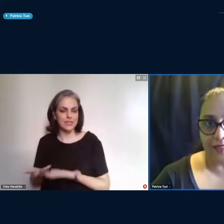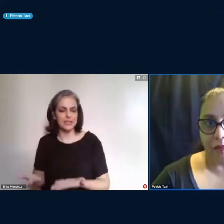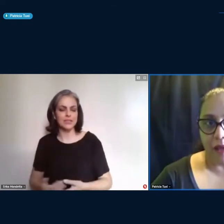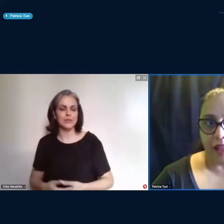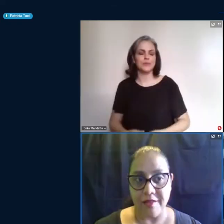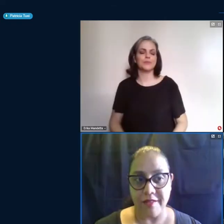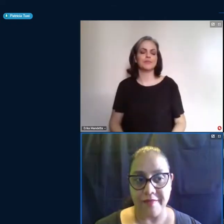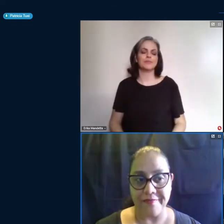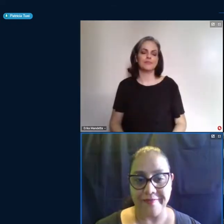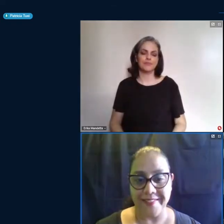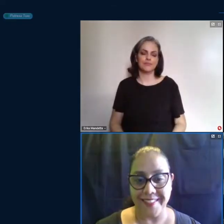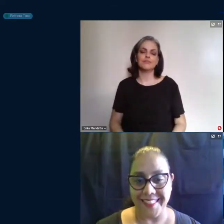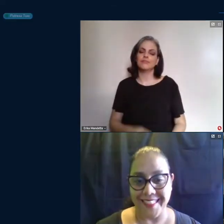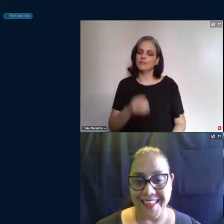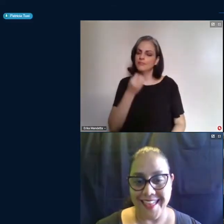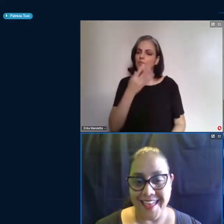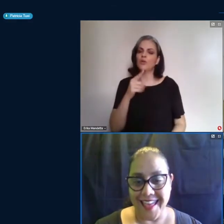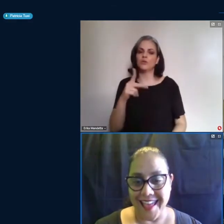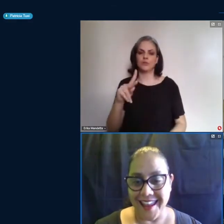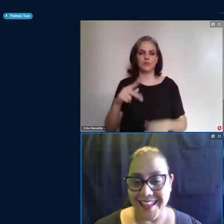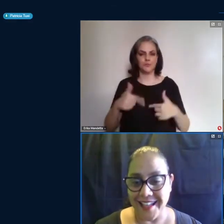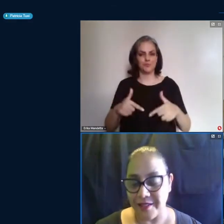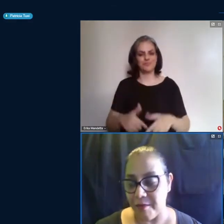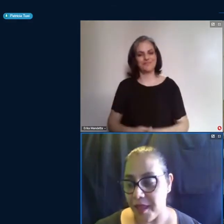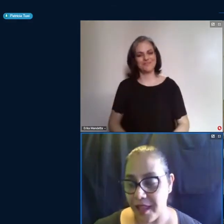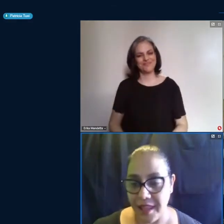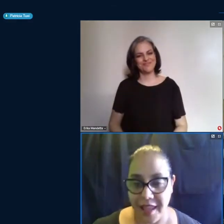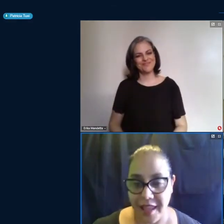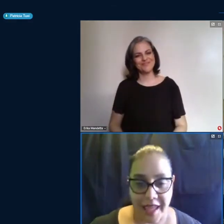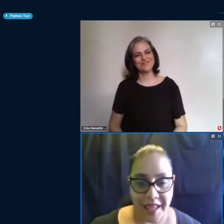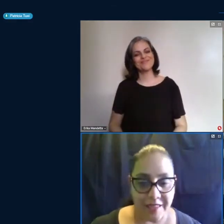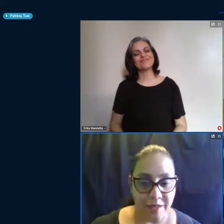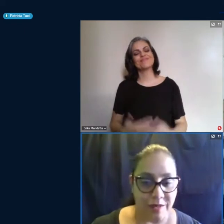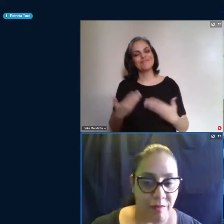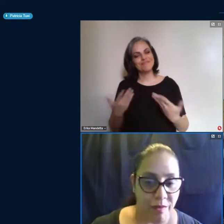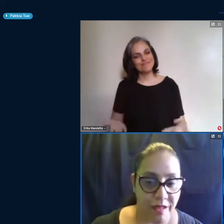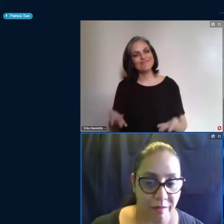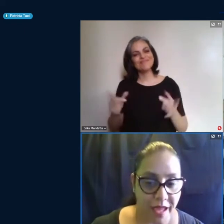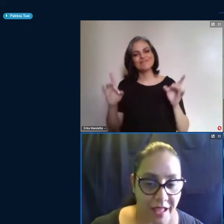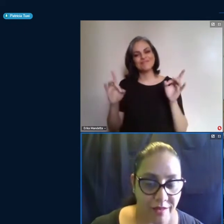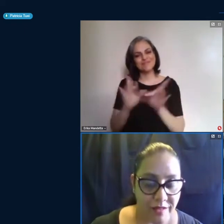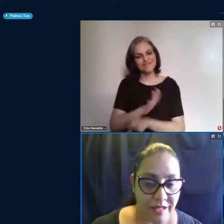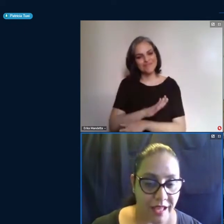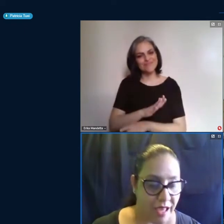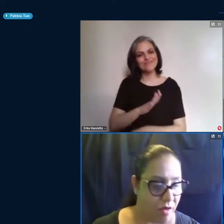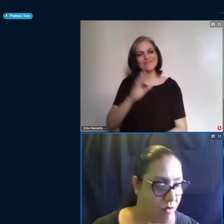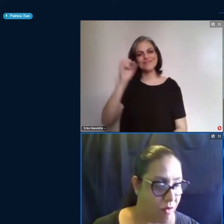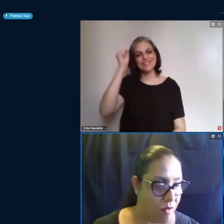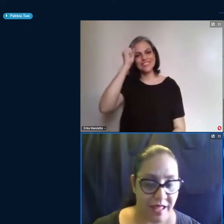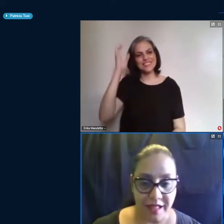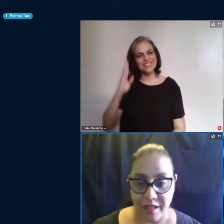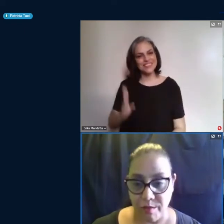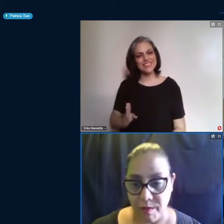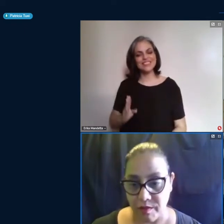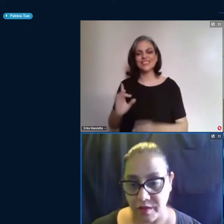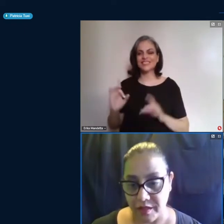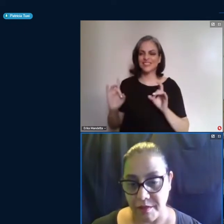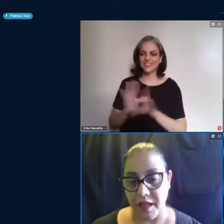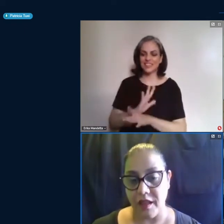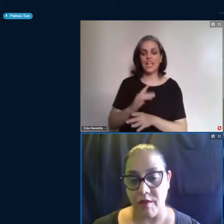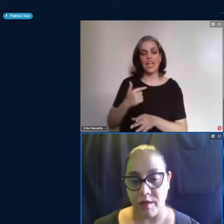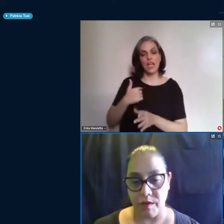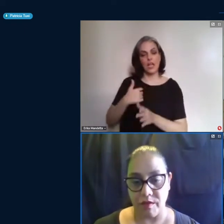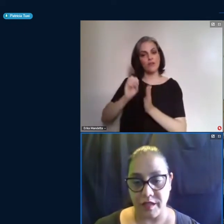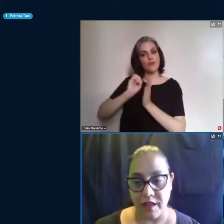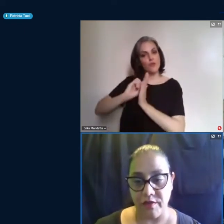esse trabalho. Era isso, Sabine, esses são os apontamentos, eu vou mandar tanto para a professora